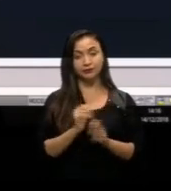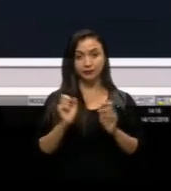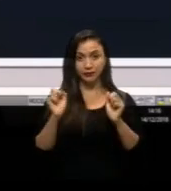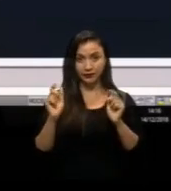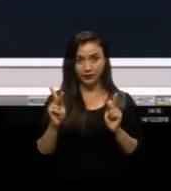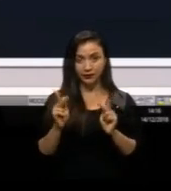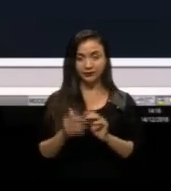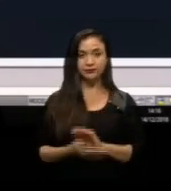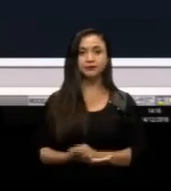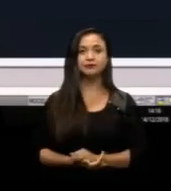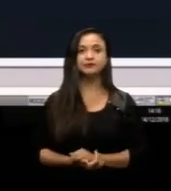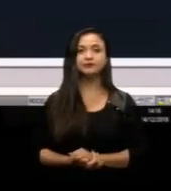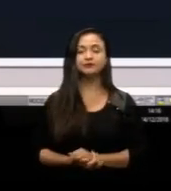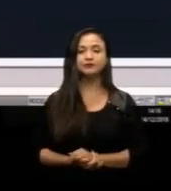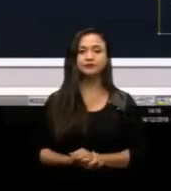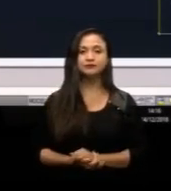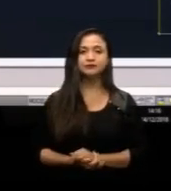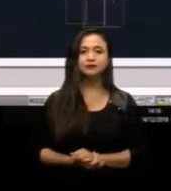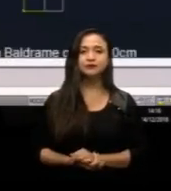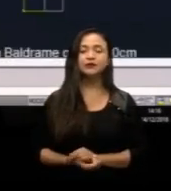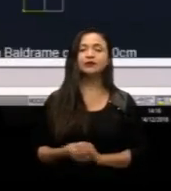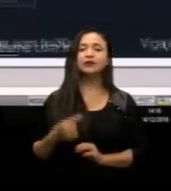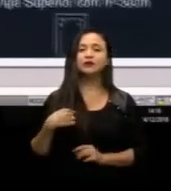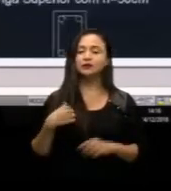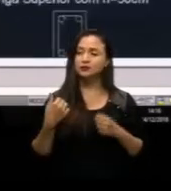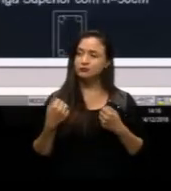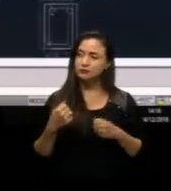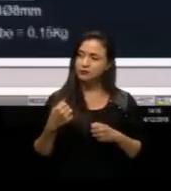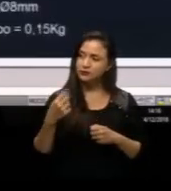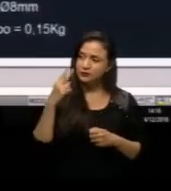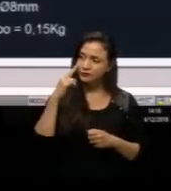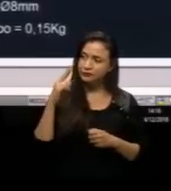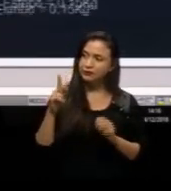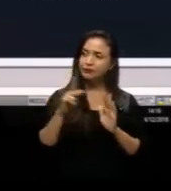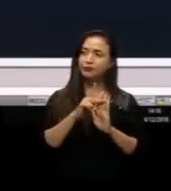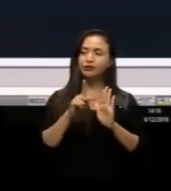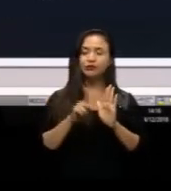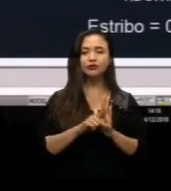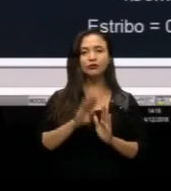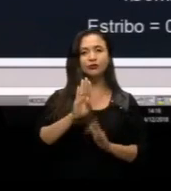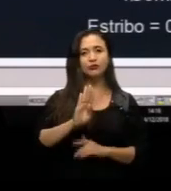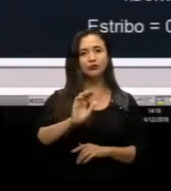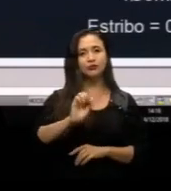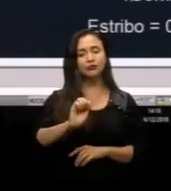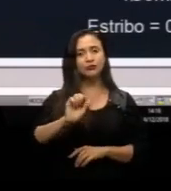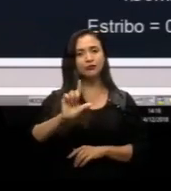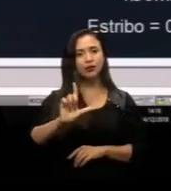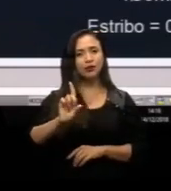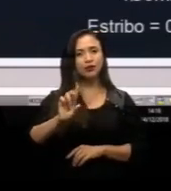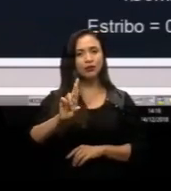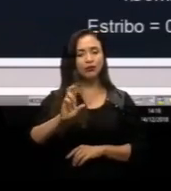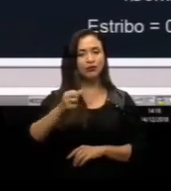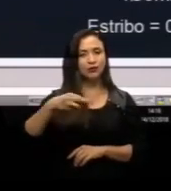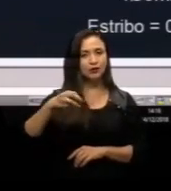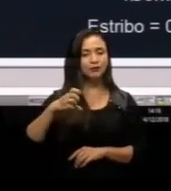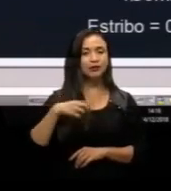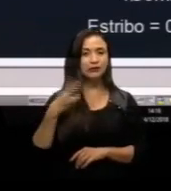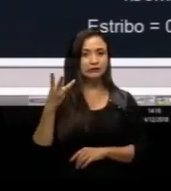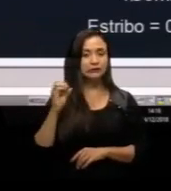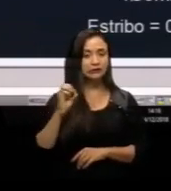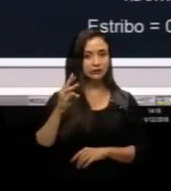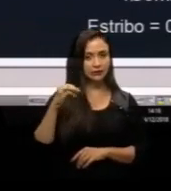Ok? A gente tem que, vamos ver então o projetinho do baldrame. Olha só, o baldrame tem 30